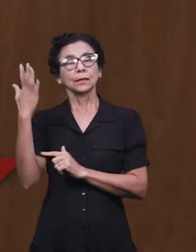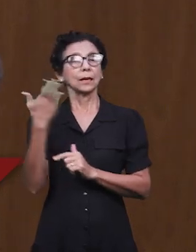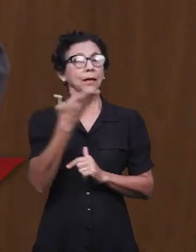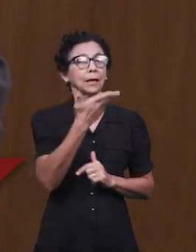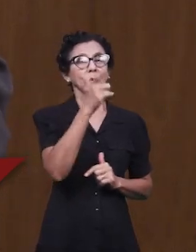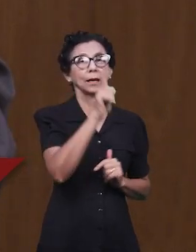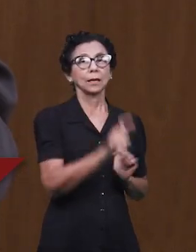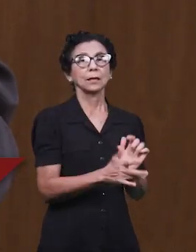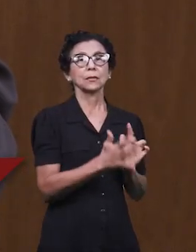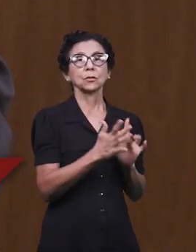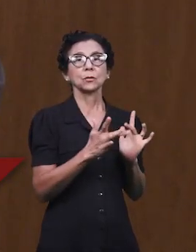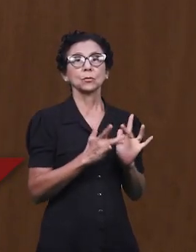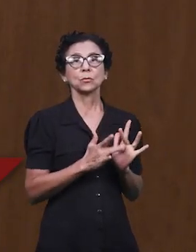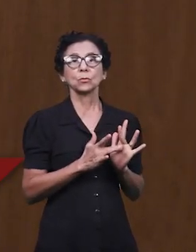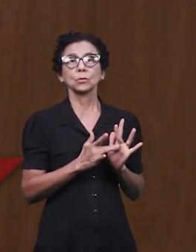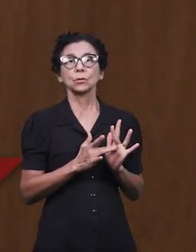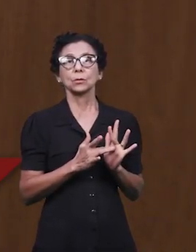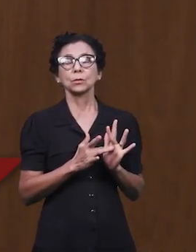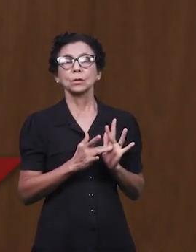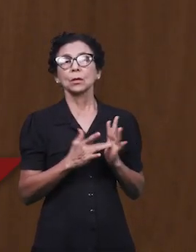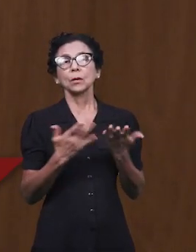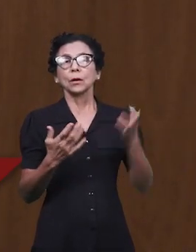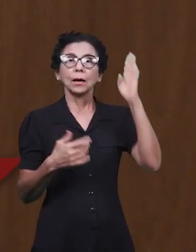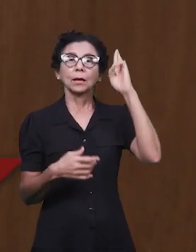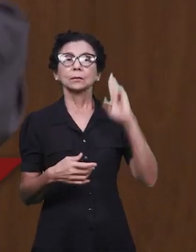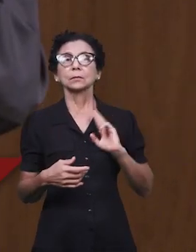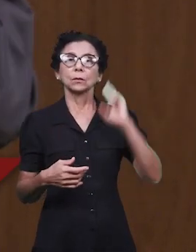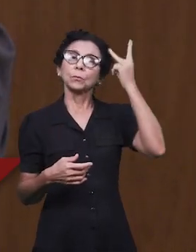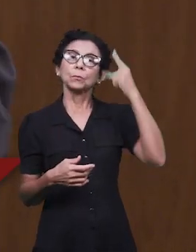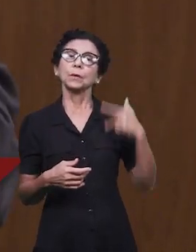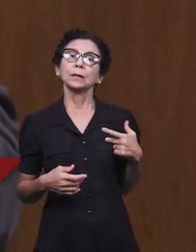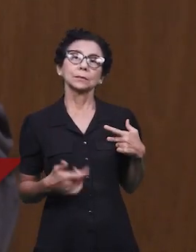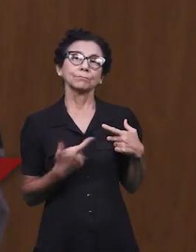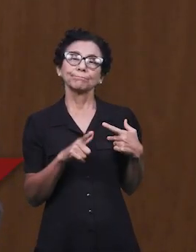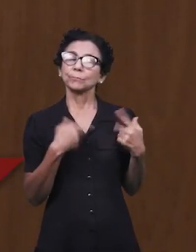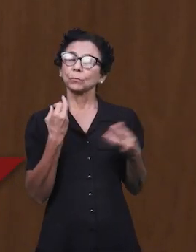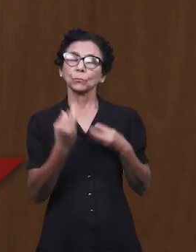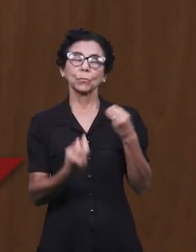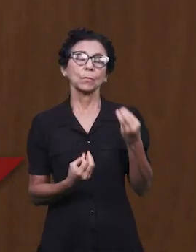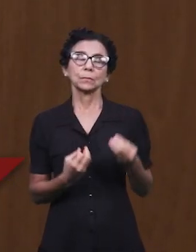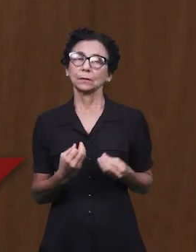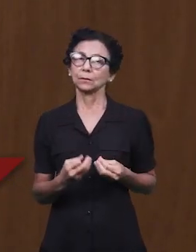Espírito se ela usar o Espírito do Senhor. Certo? Ela não vai fazer força.